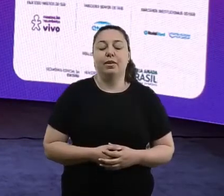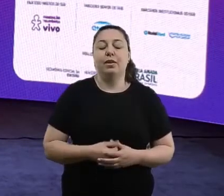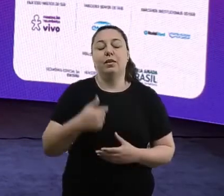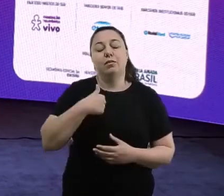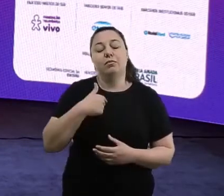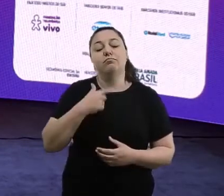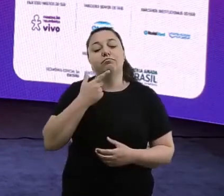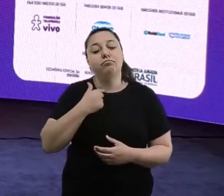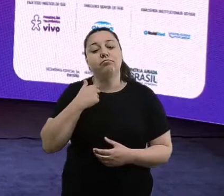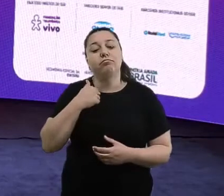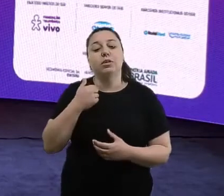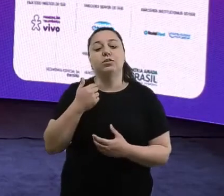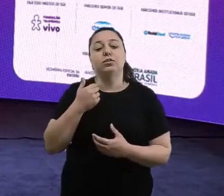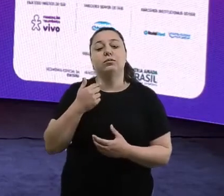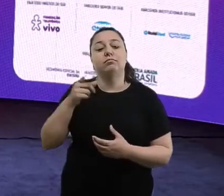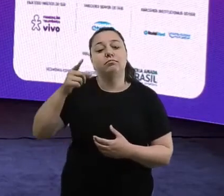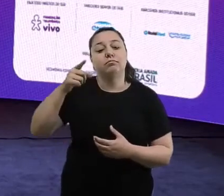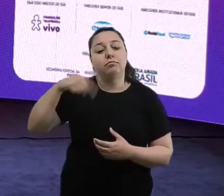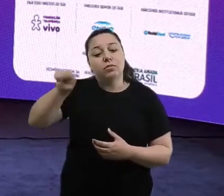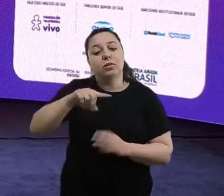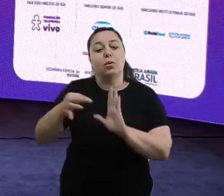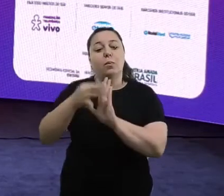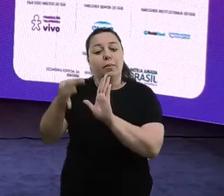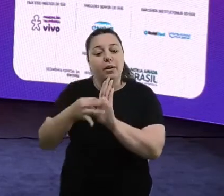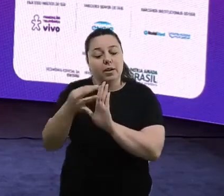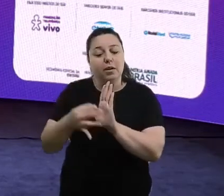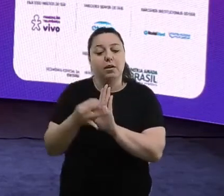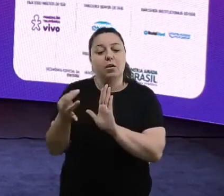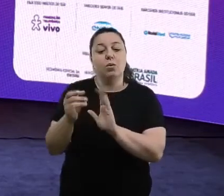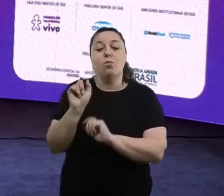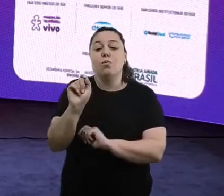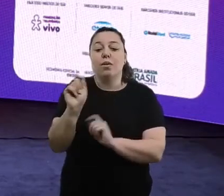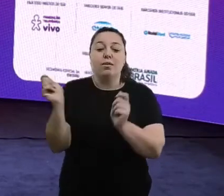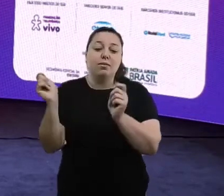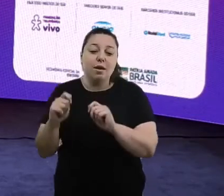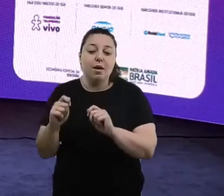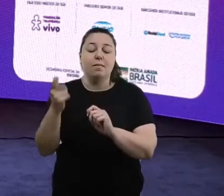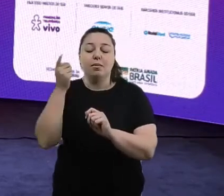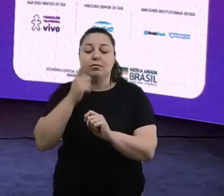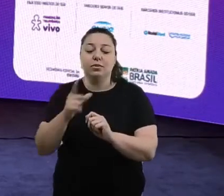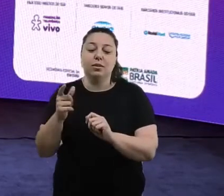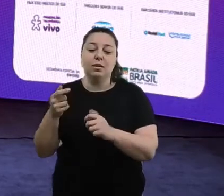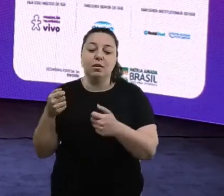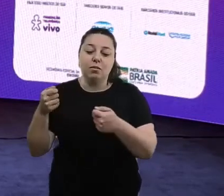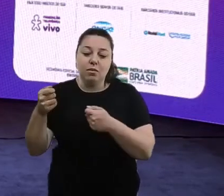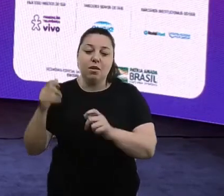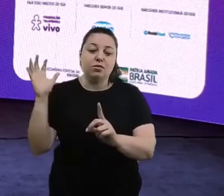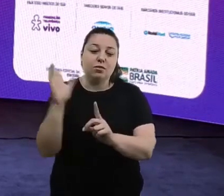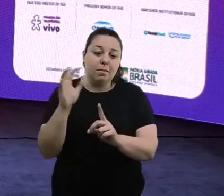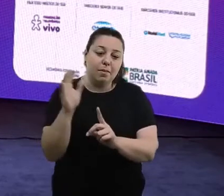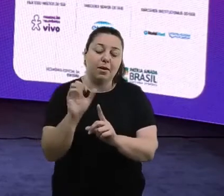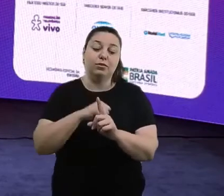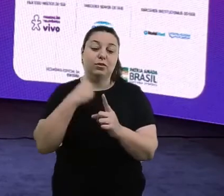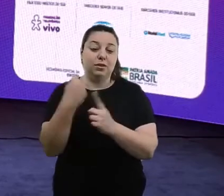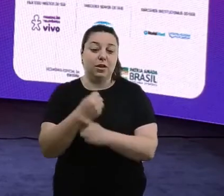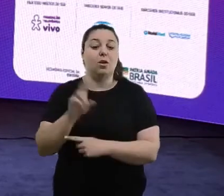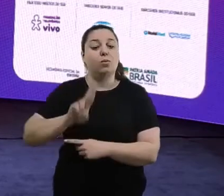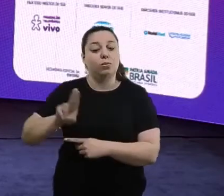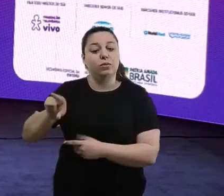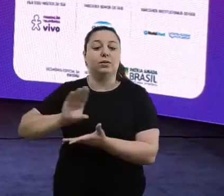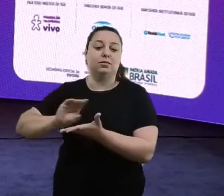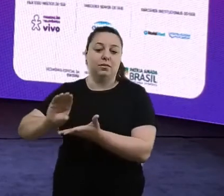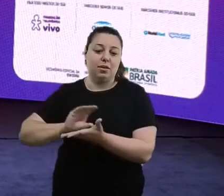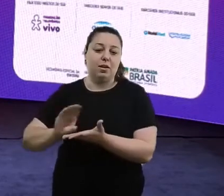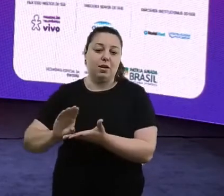do o que é possível medir de impacto social com os dados. O que vocês já fizeram